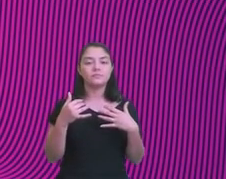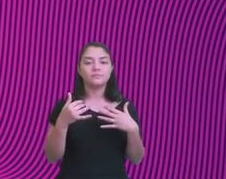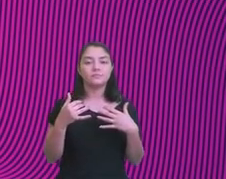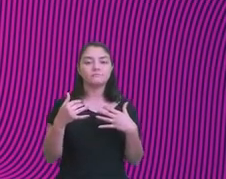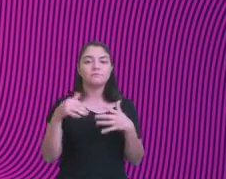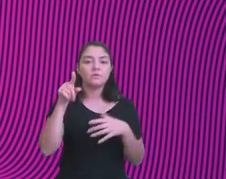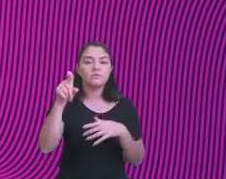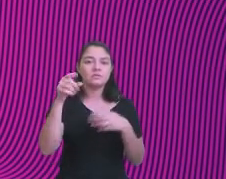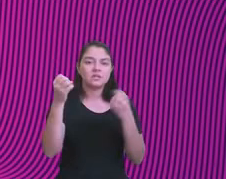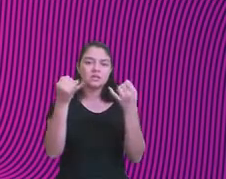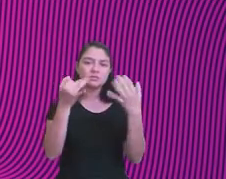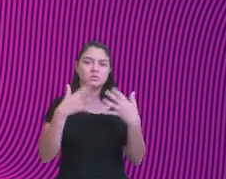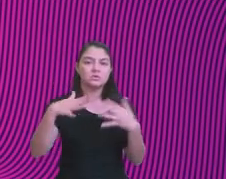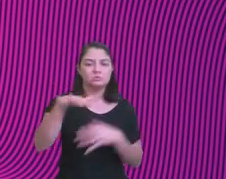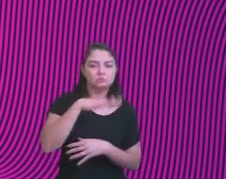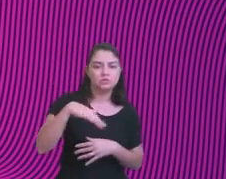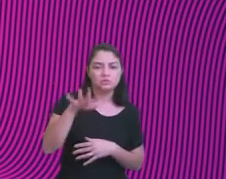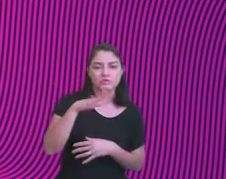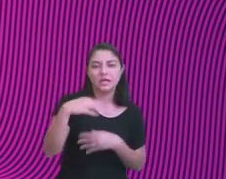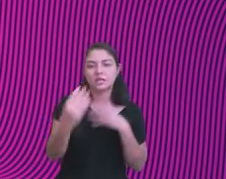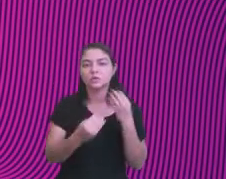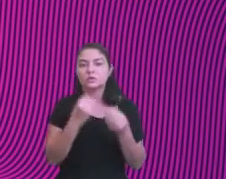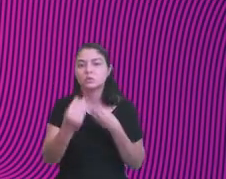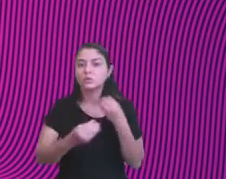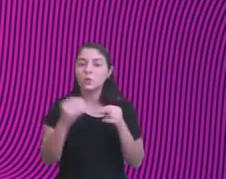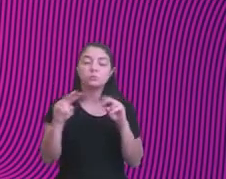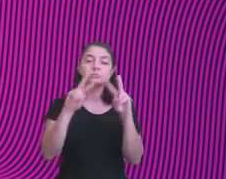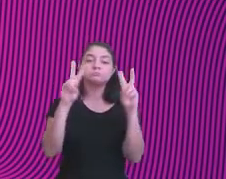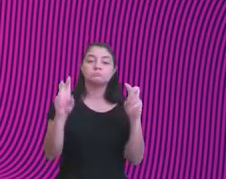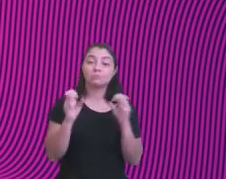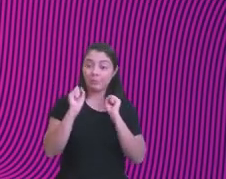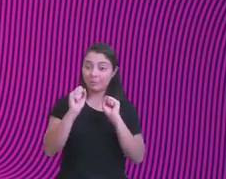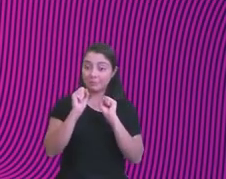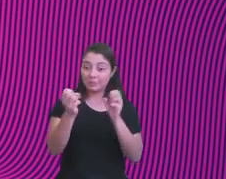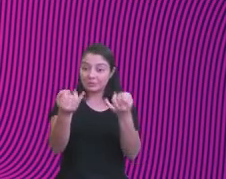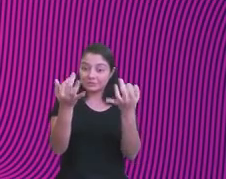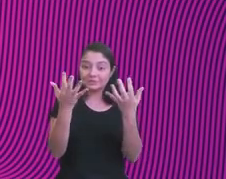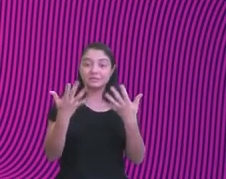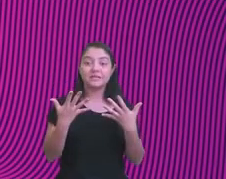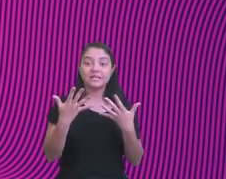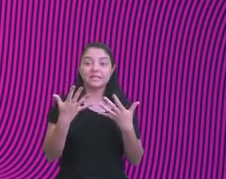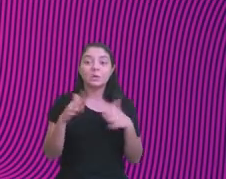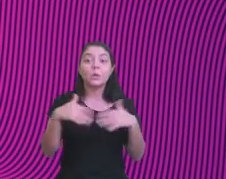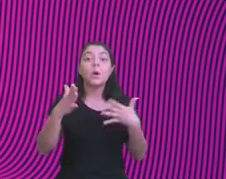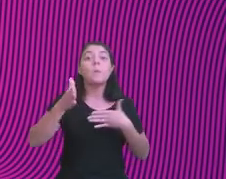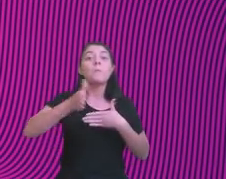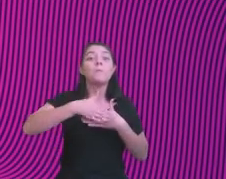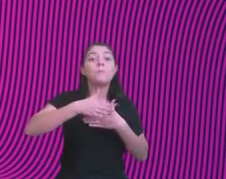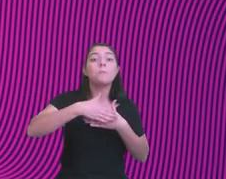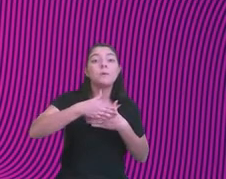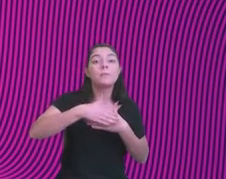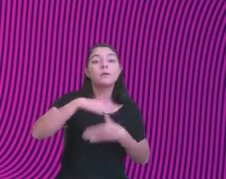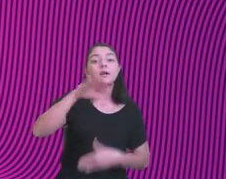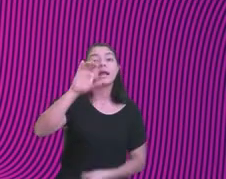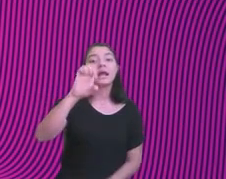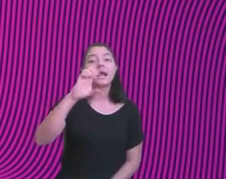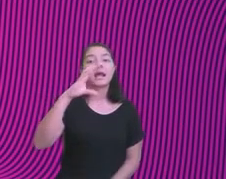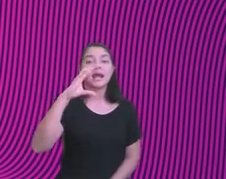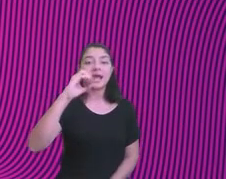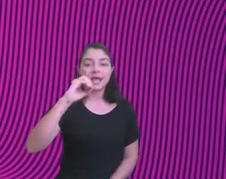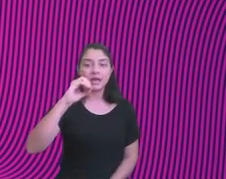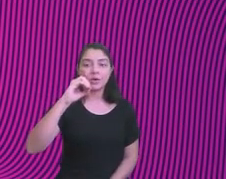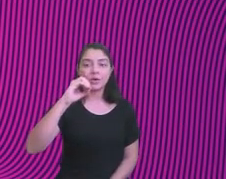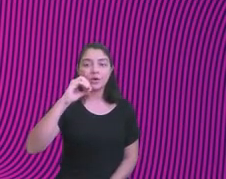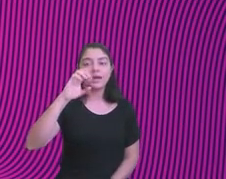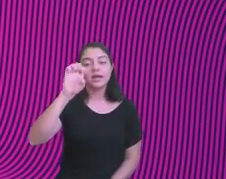estadiamento. Acho que eu queria que você falasse um pouquinho para a gente qual o papel atual da ecoendoscopia para câncer de reto,